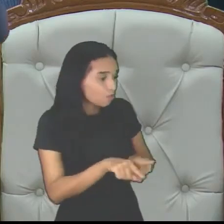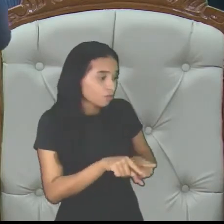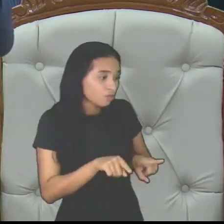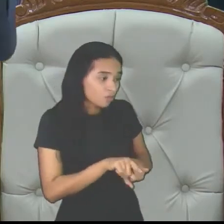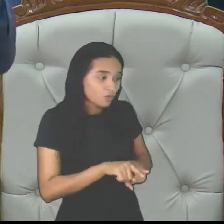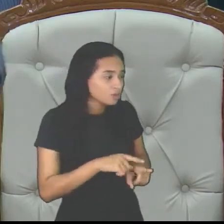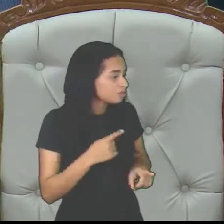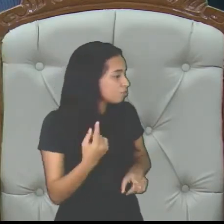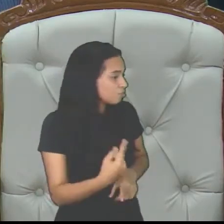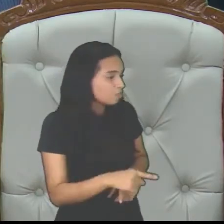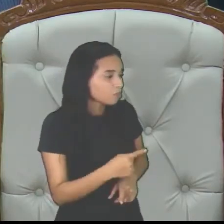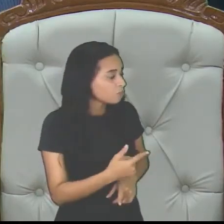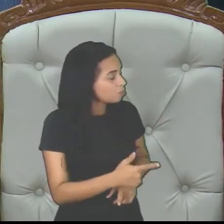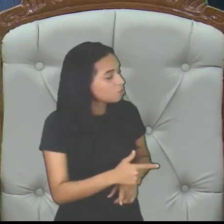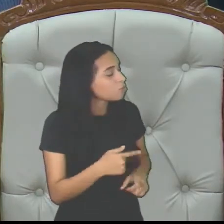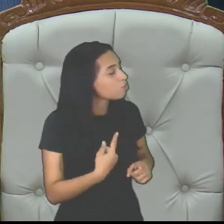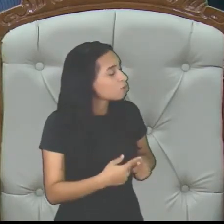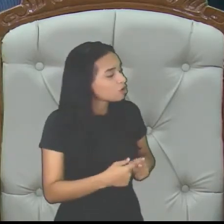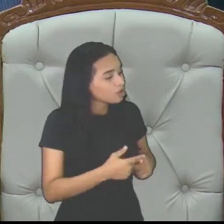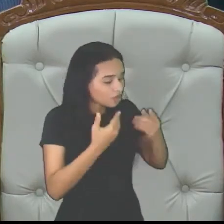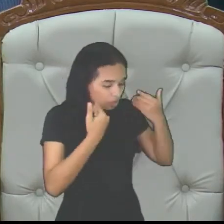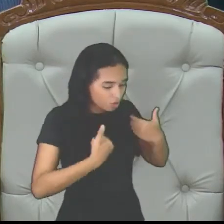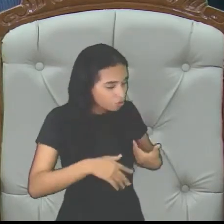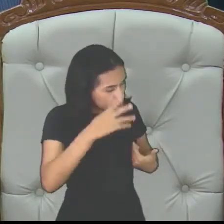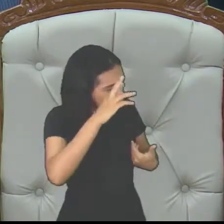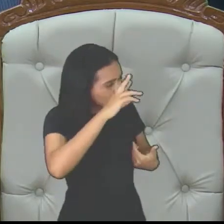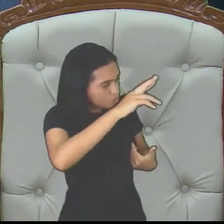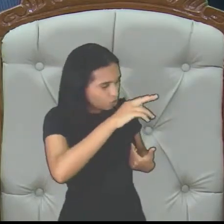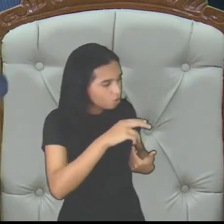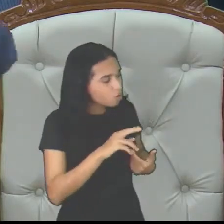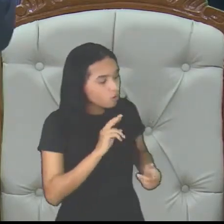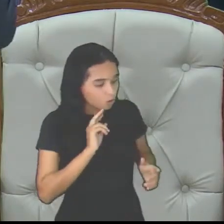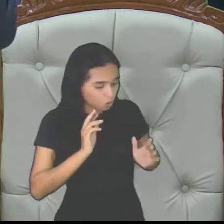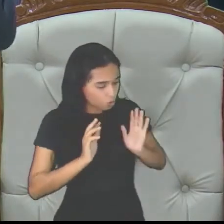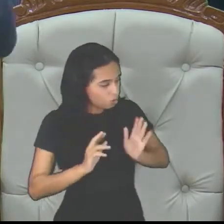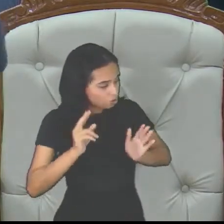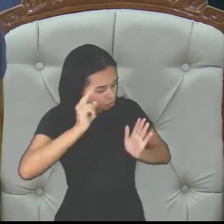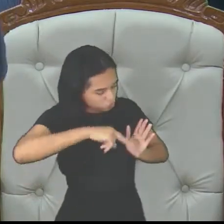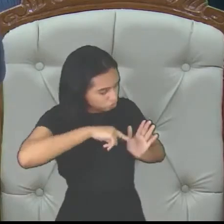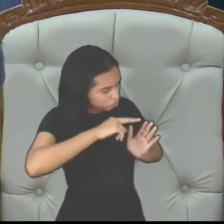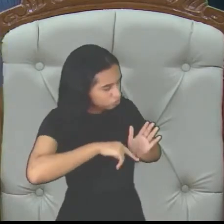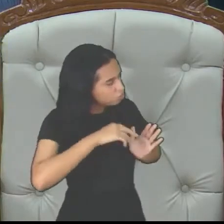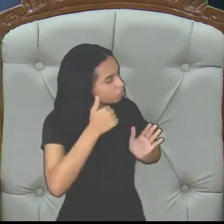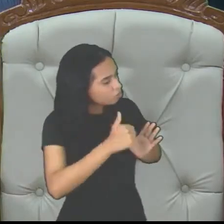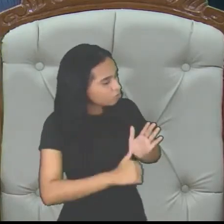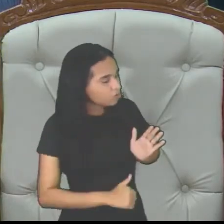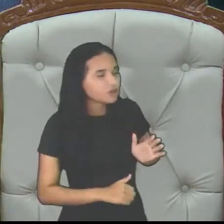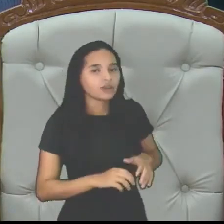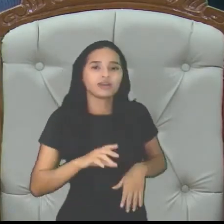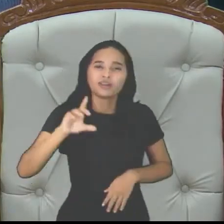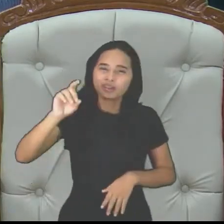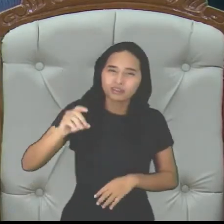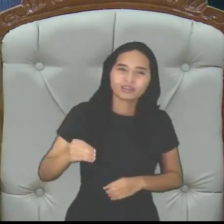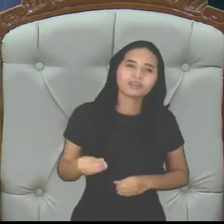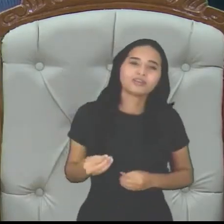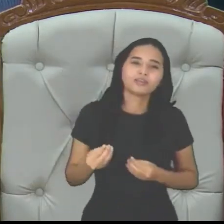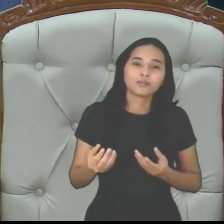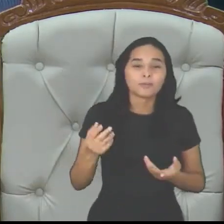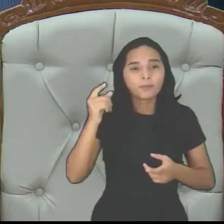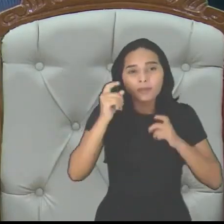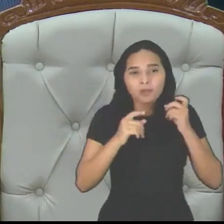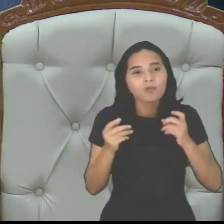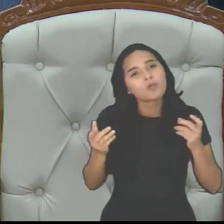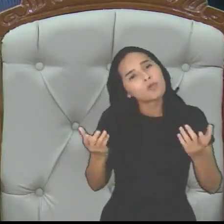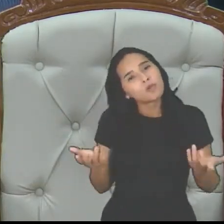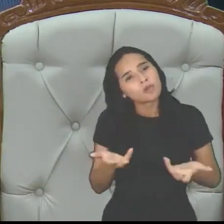o Senhor, eu sondo e provo os corações. Deus está preocupado nesta última hora de